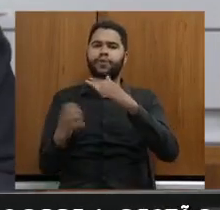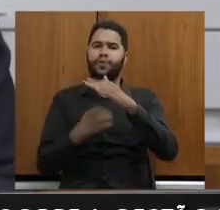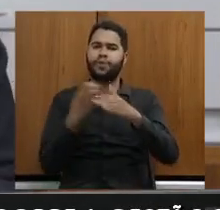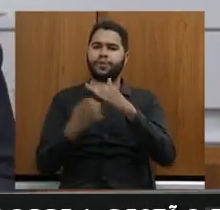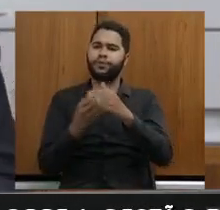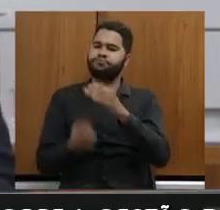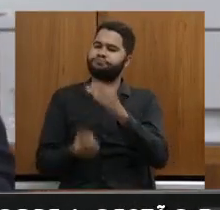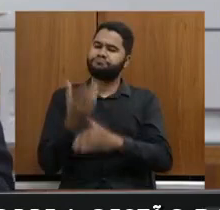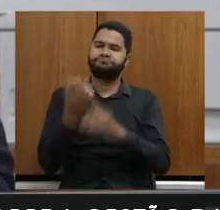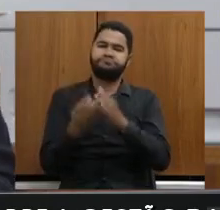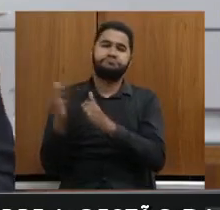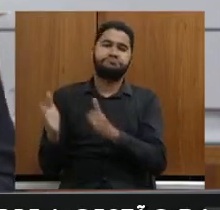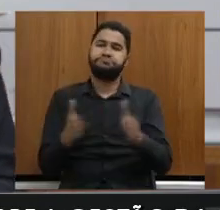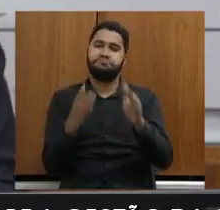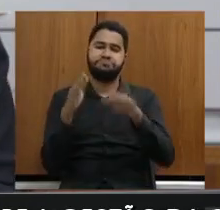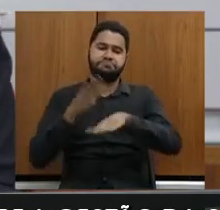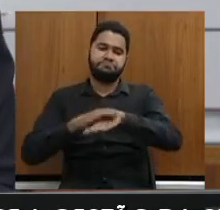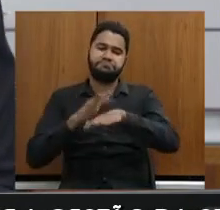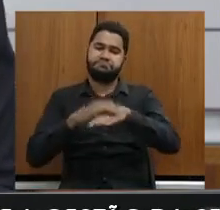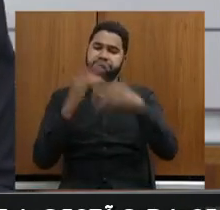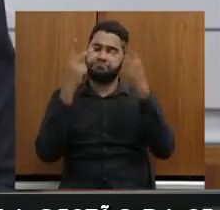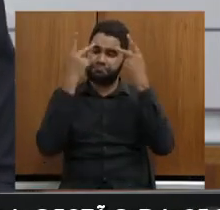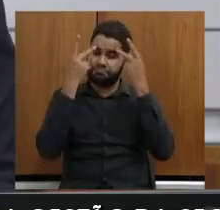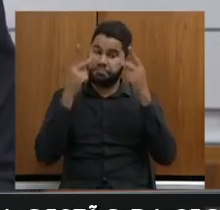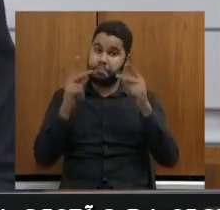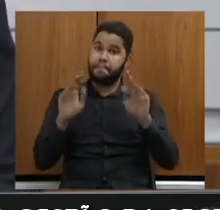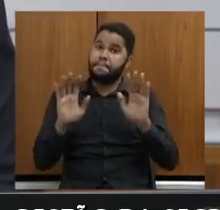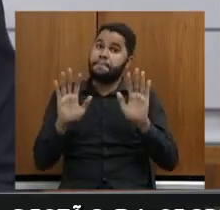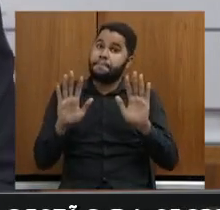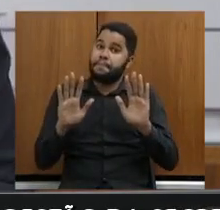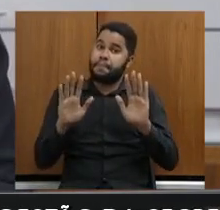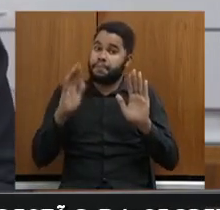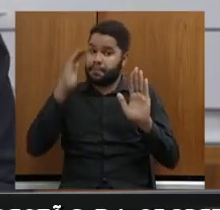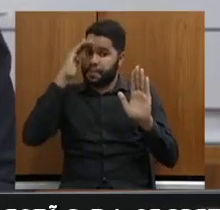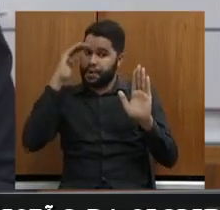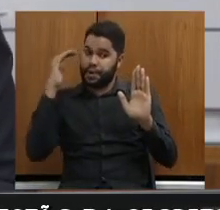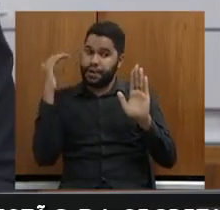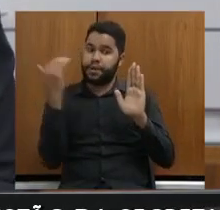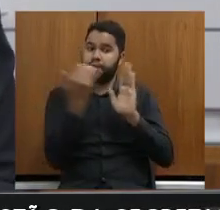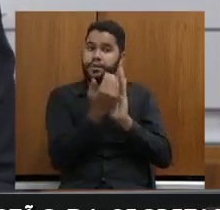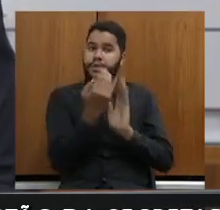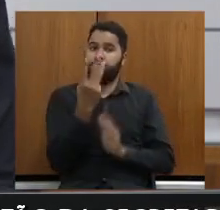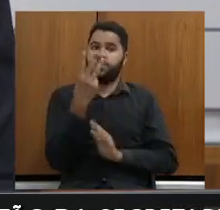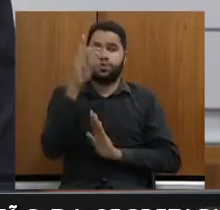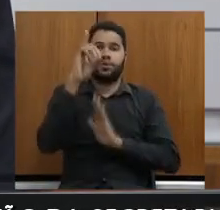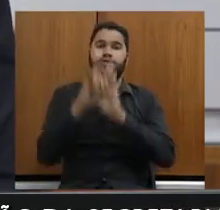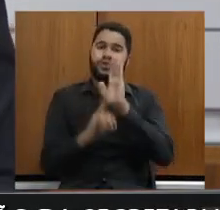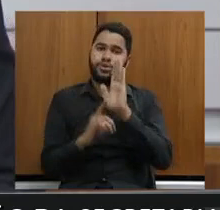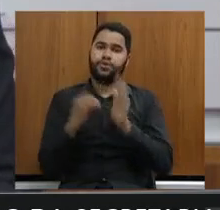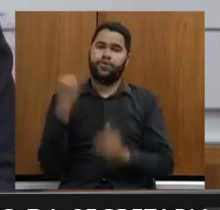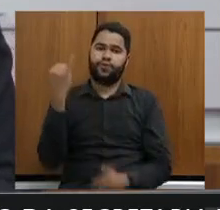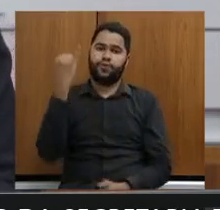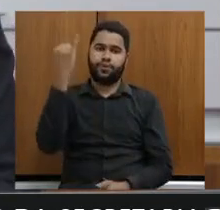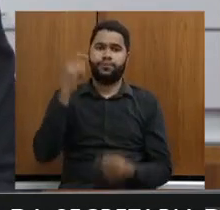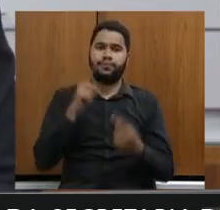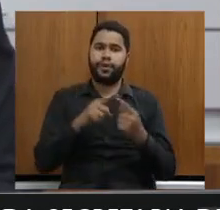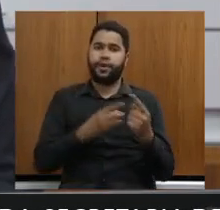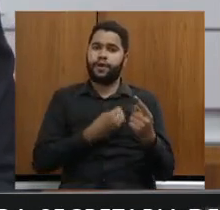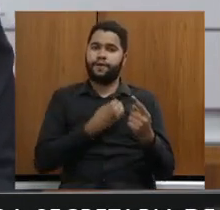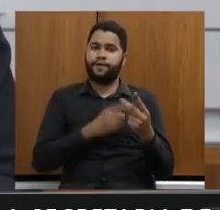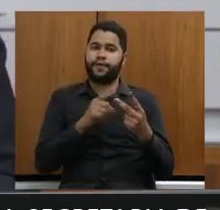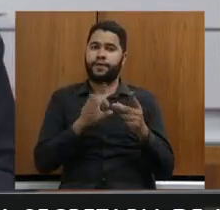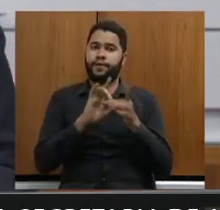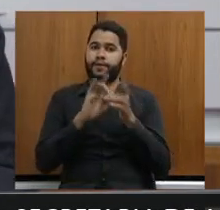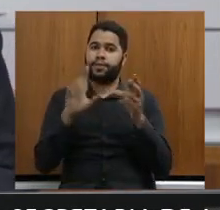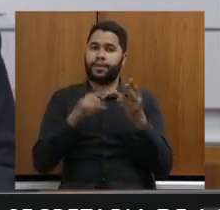para produzir da forma que ele quiser desde que ele respeite os três direitos fundamentais do ser humano né que a vida